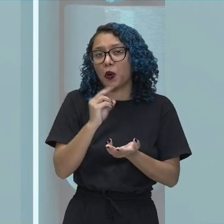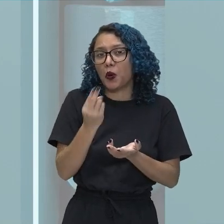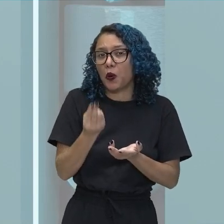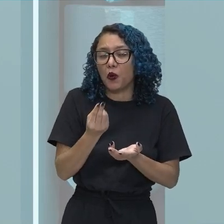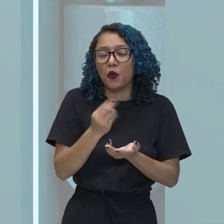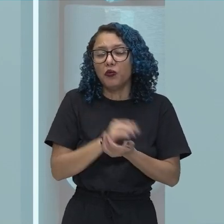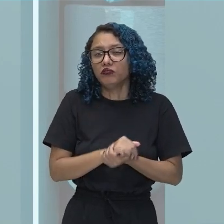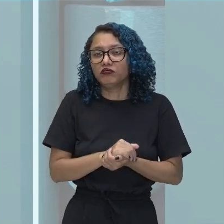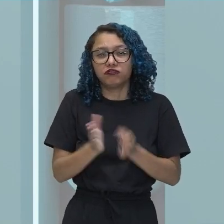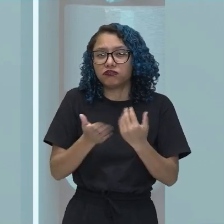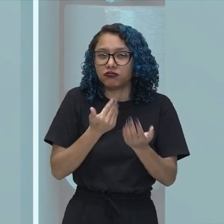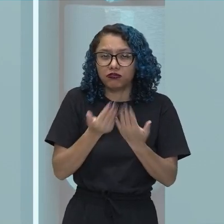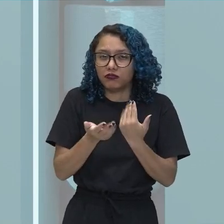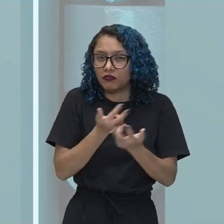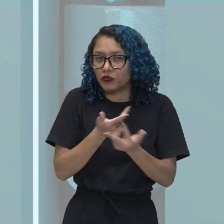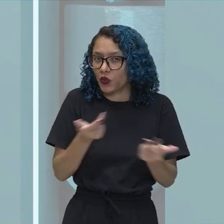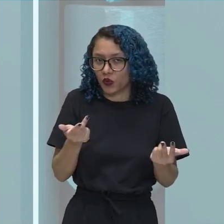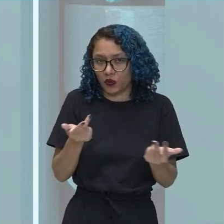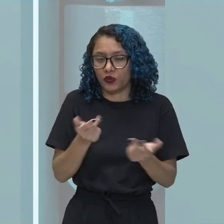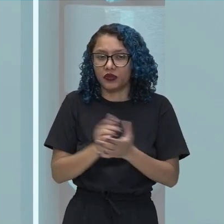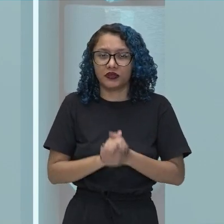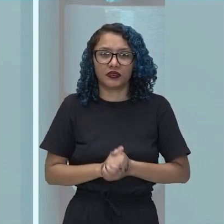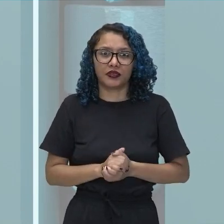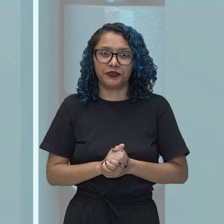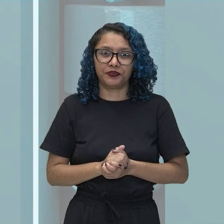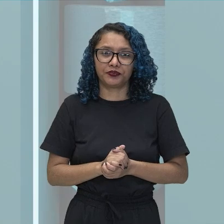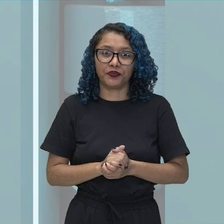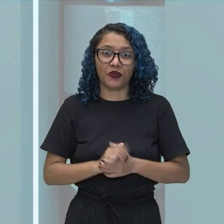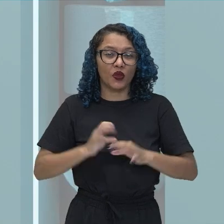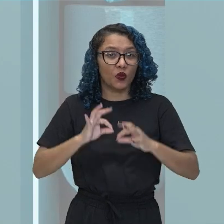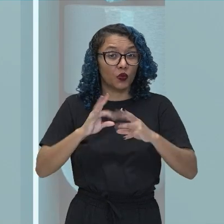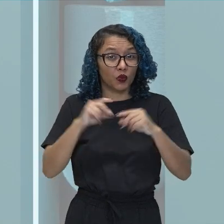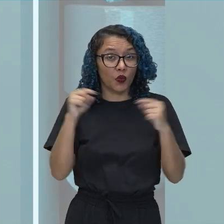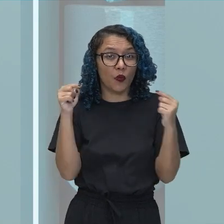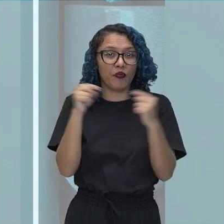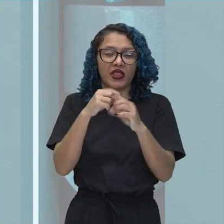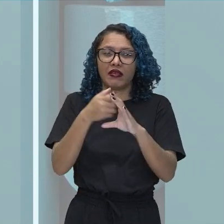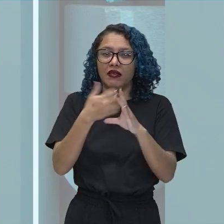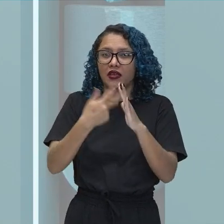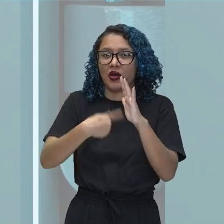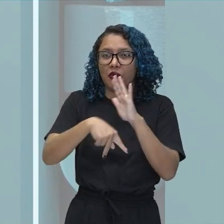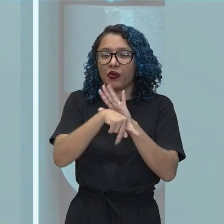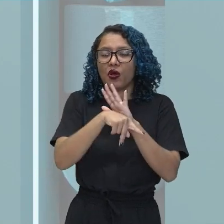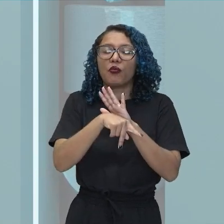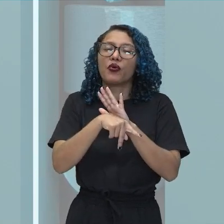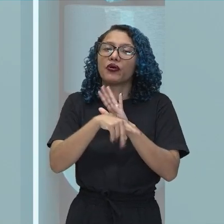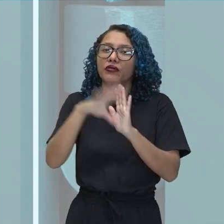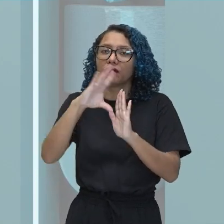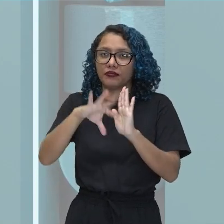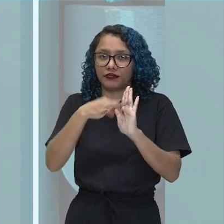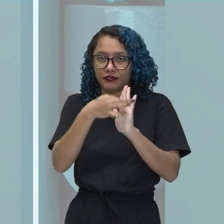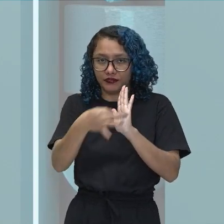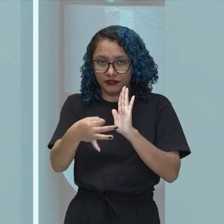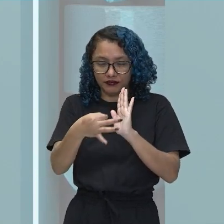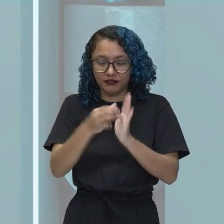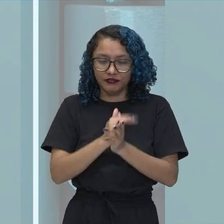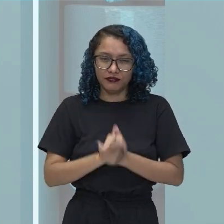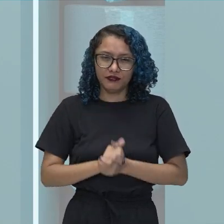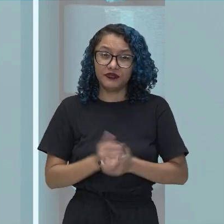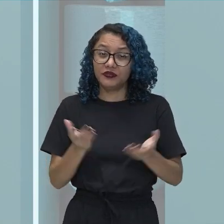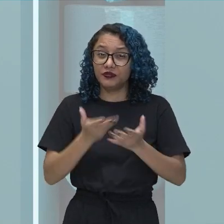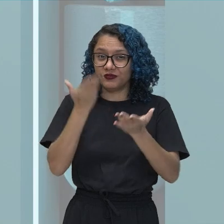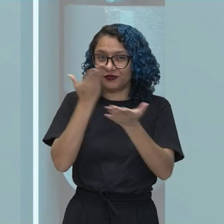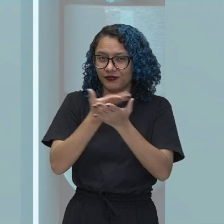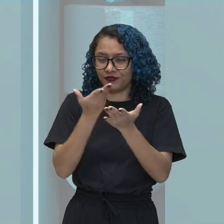Todas essas características estão no que a gente chama de resenha, perfeito? E a gente vai tentar compreender um pouquinho a